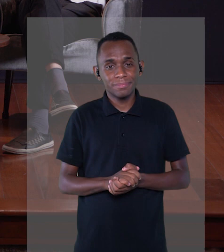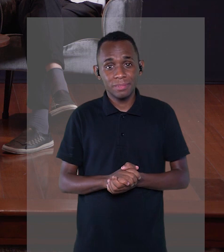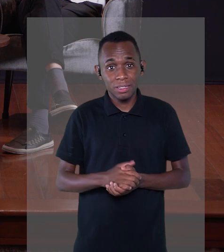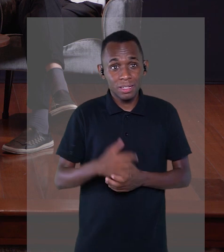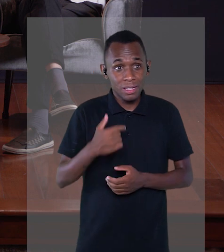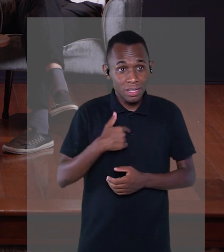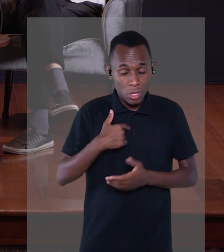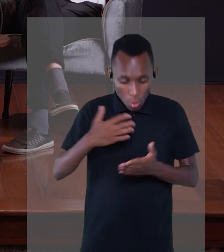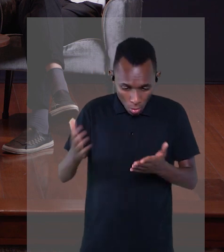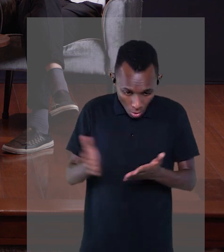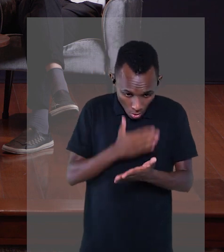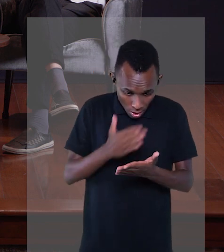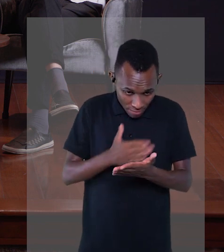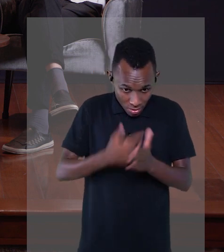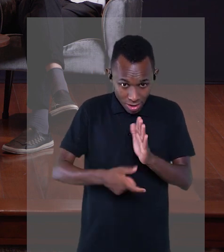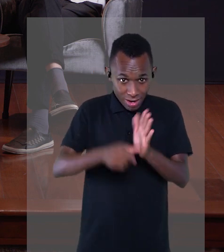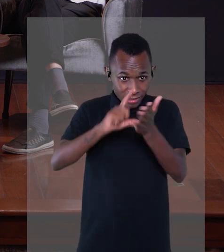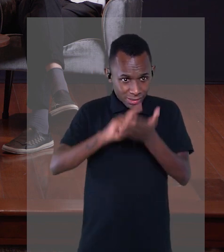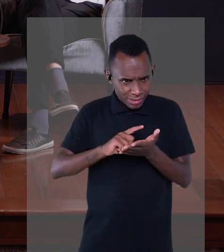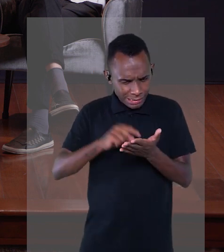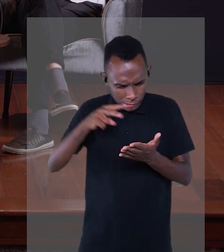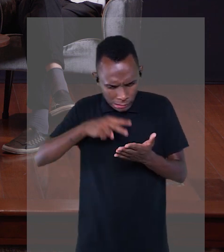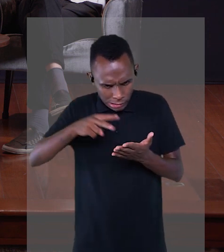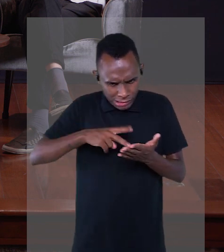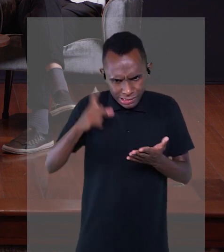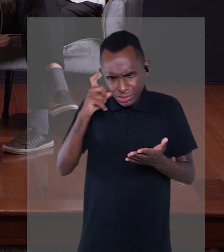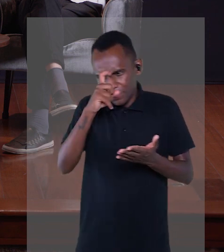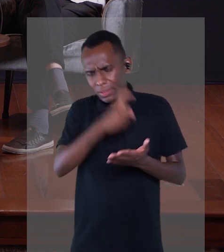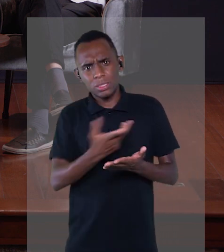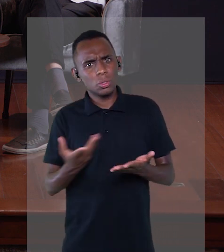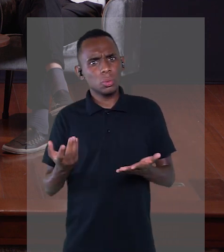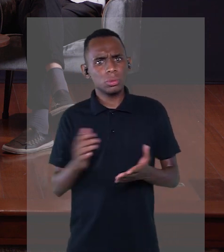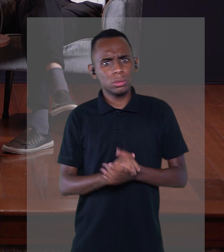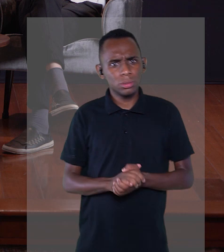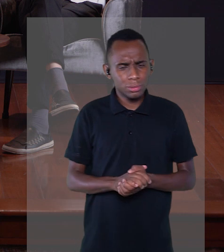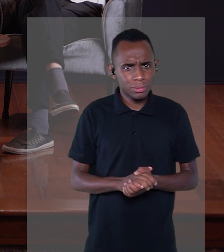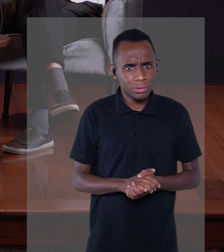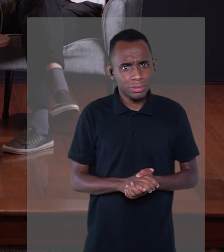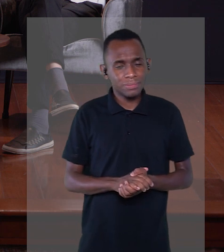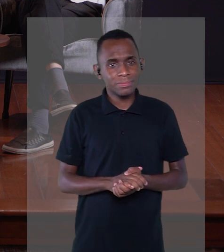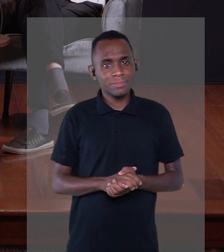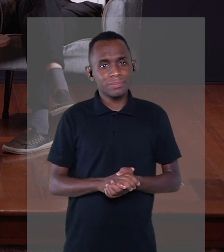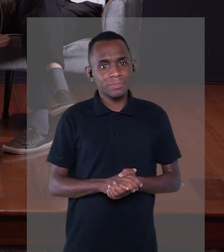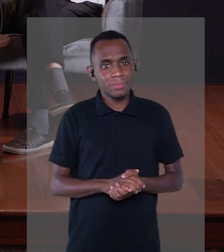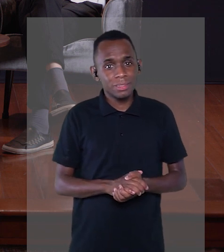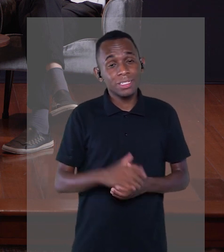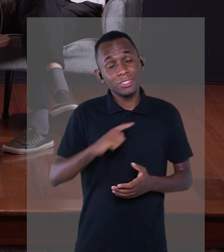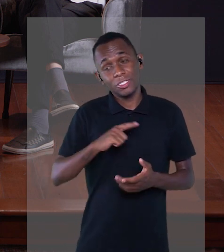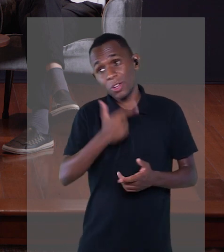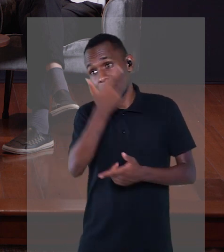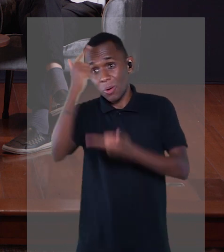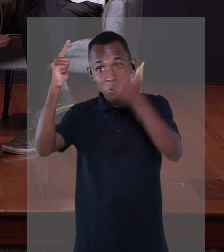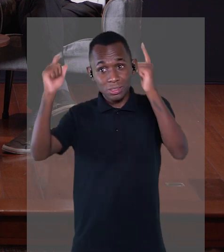eu abri o seu livro antes dela, e falei assim, nós 30 é difícil demais. Então, eu tinha outras coisas